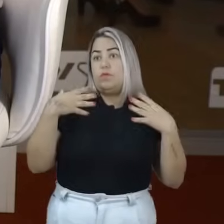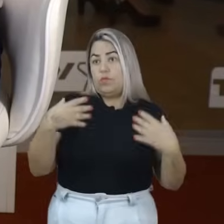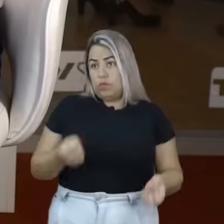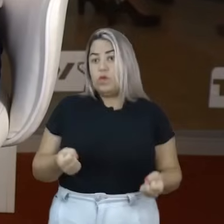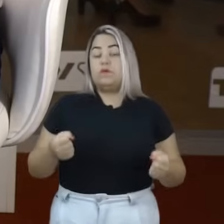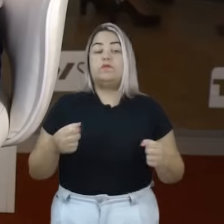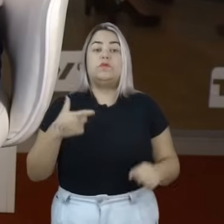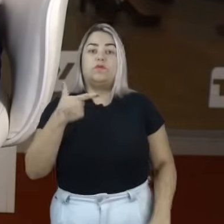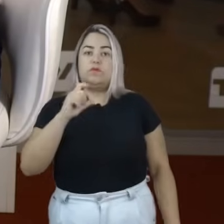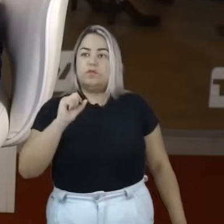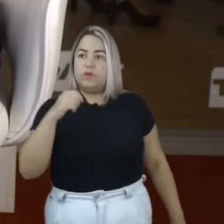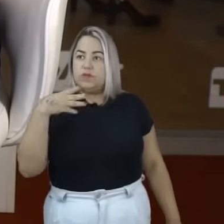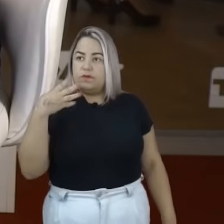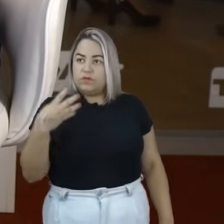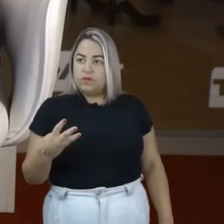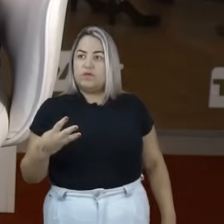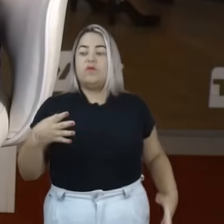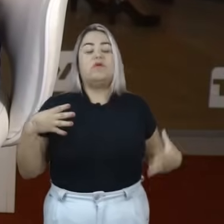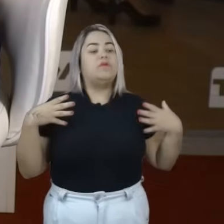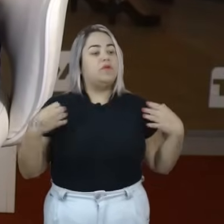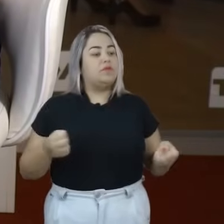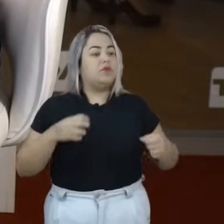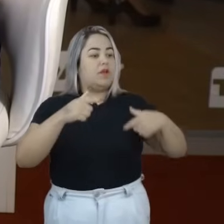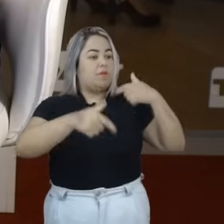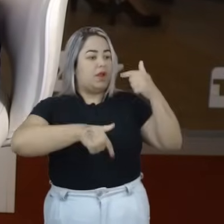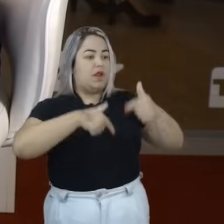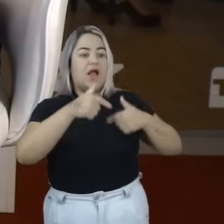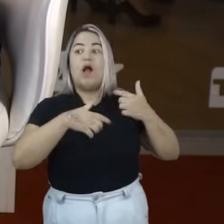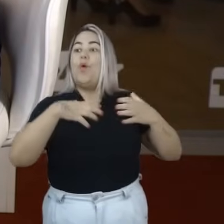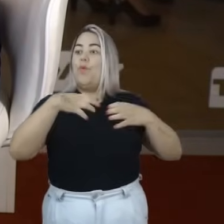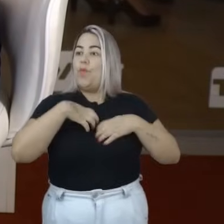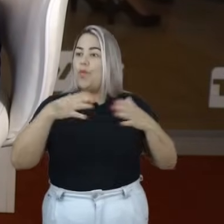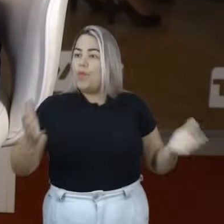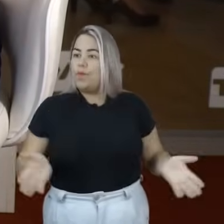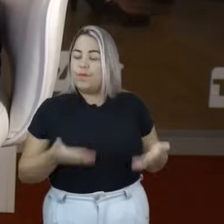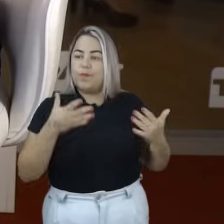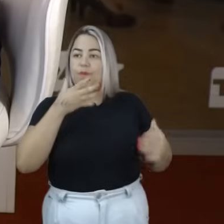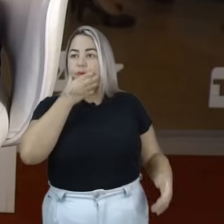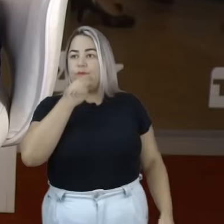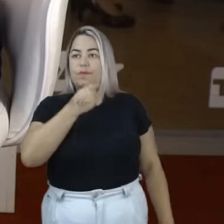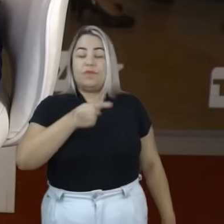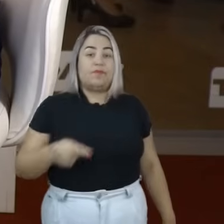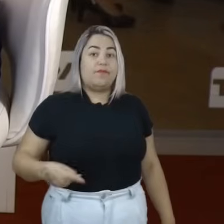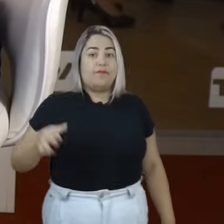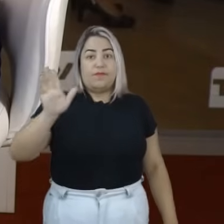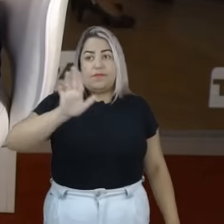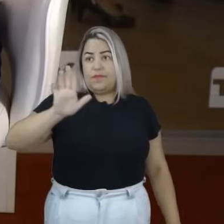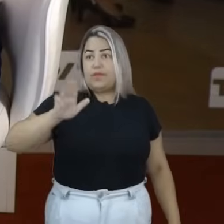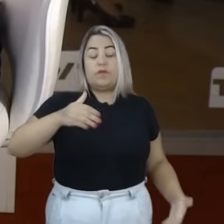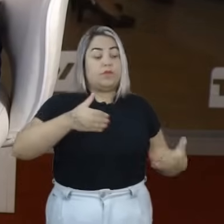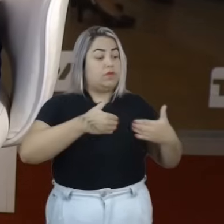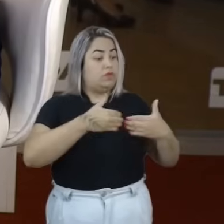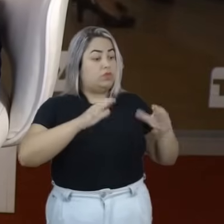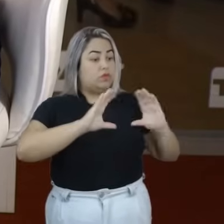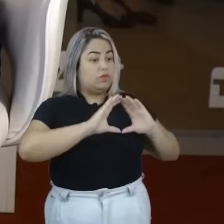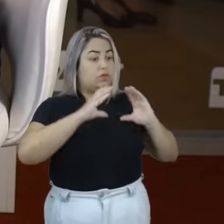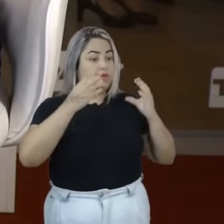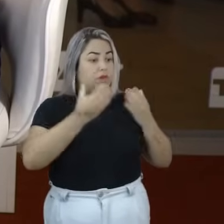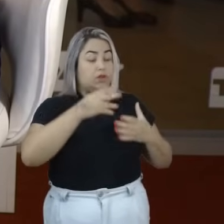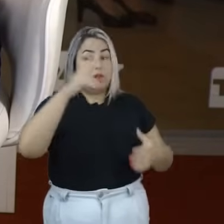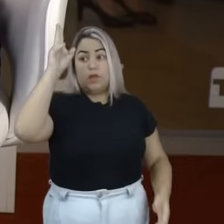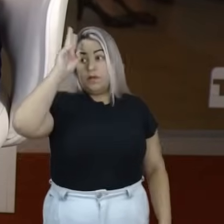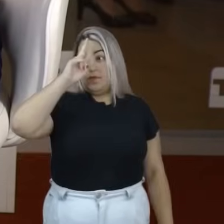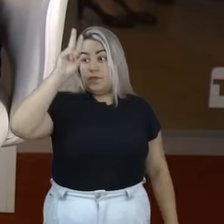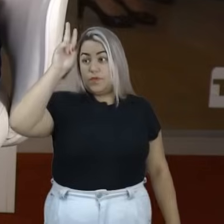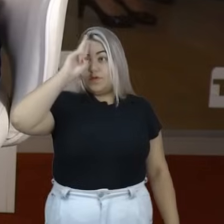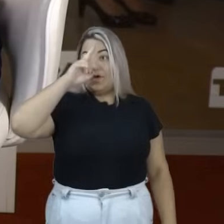para 2024. Olha, nós vamos trabalhar com muito entusiasmo. O presidente Lula teve na abertura da conferência, lembrou, não